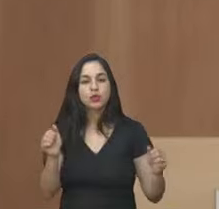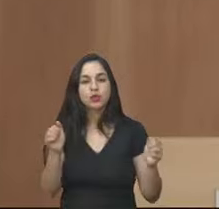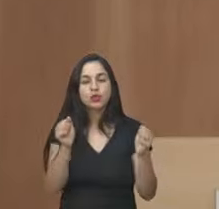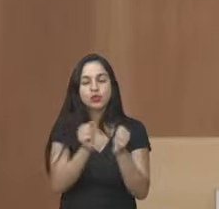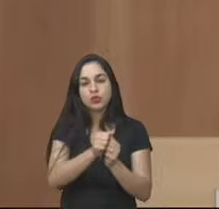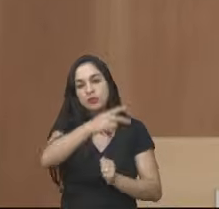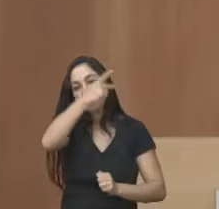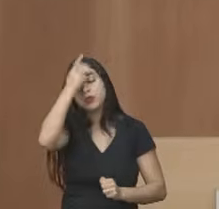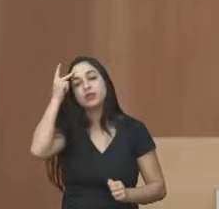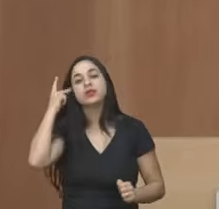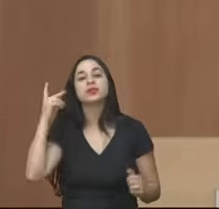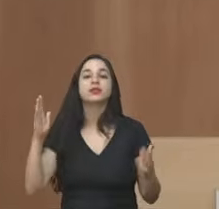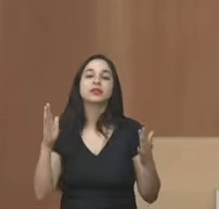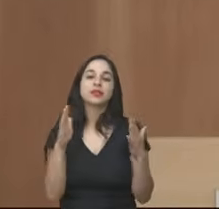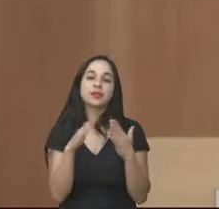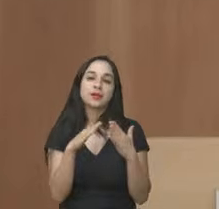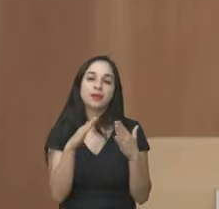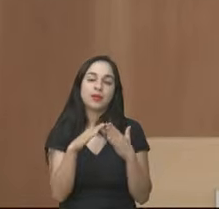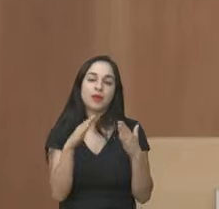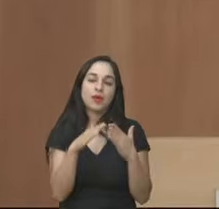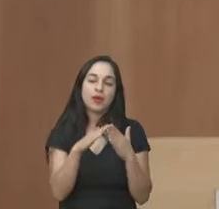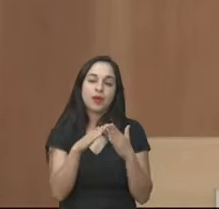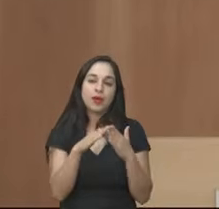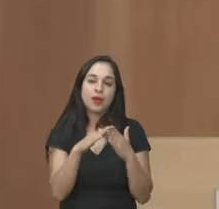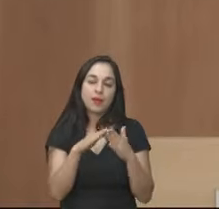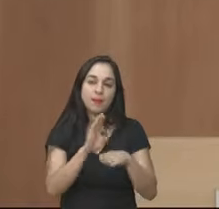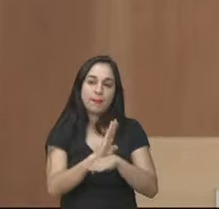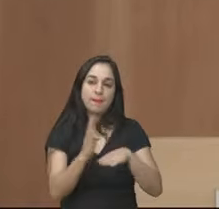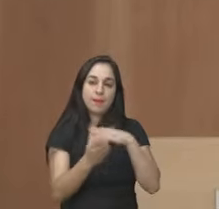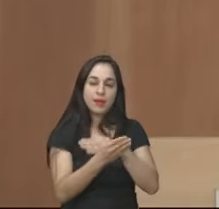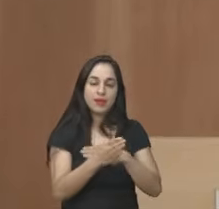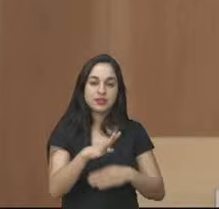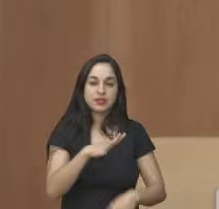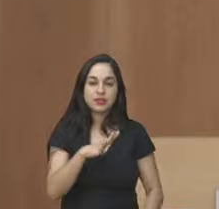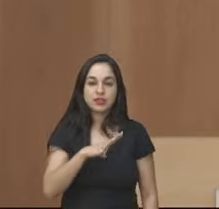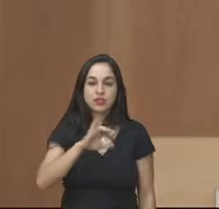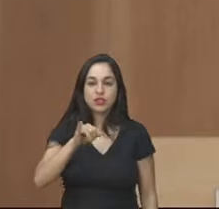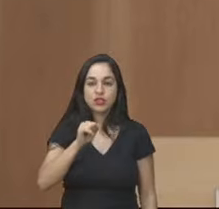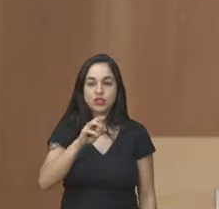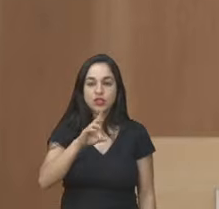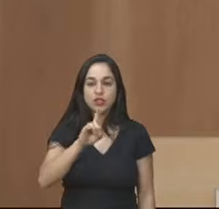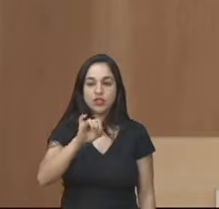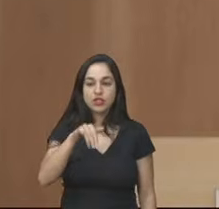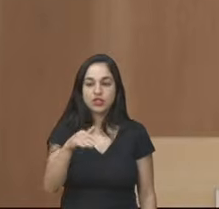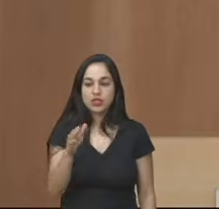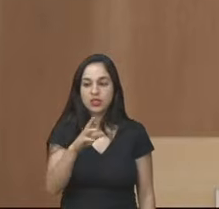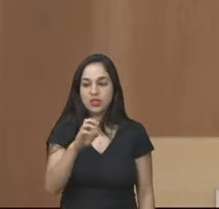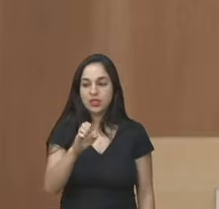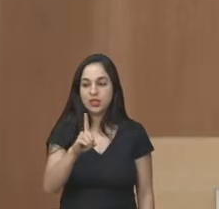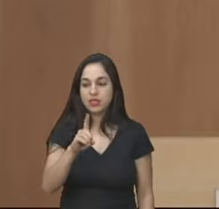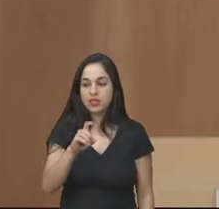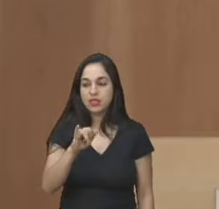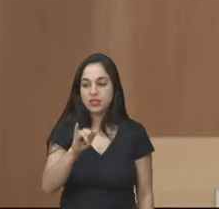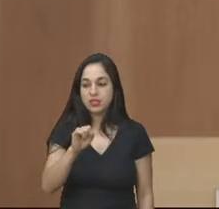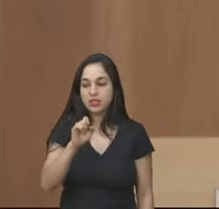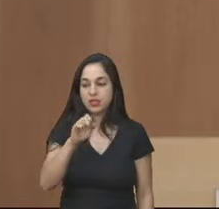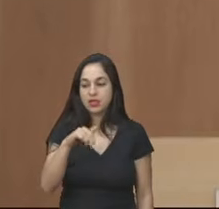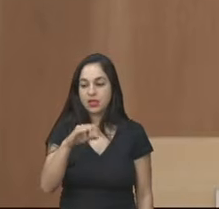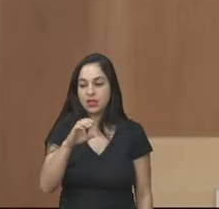aos moradores do edifício Cidade Jardim Residence Club, que é o prédio que